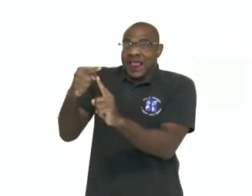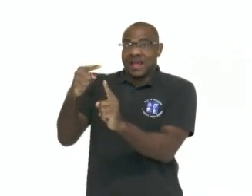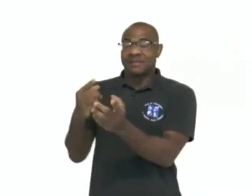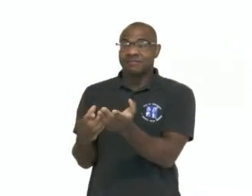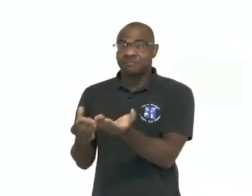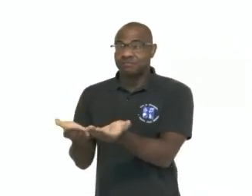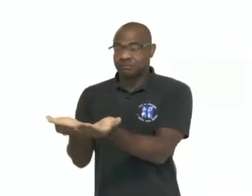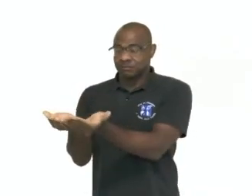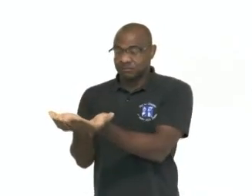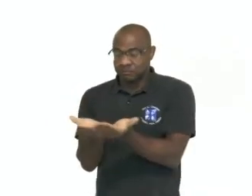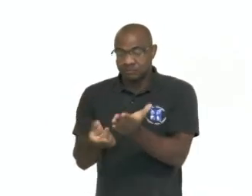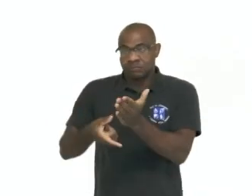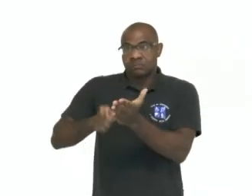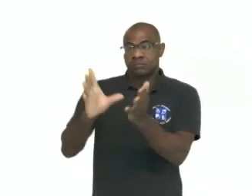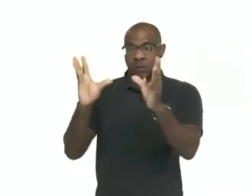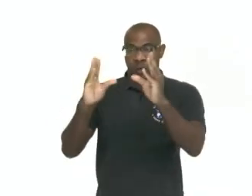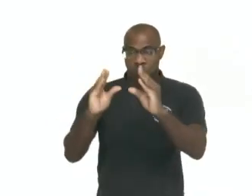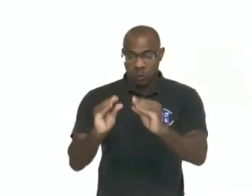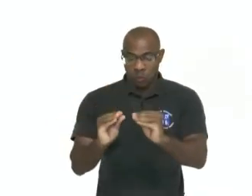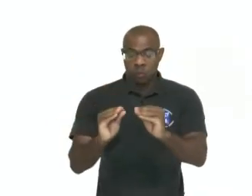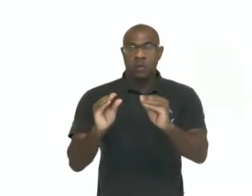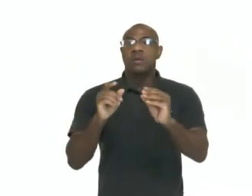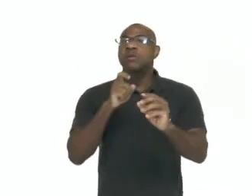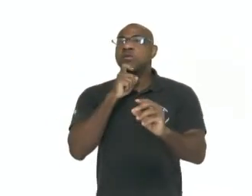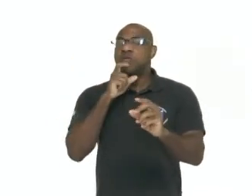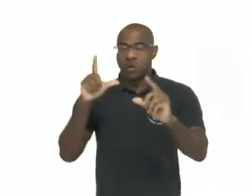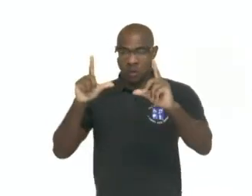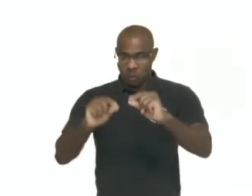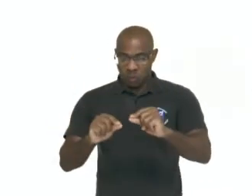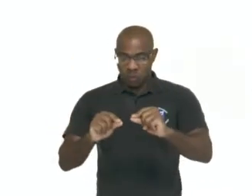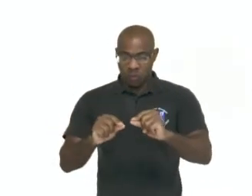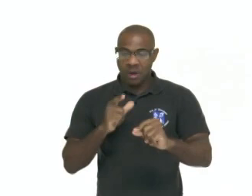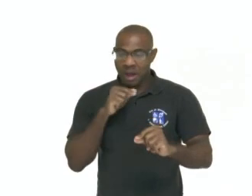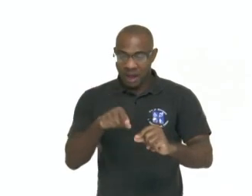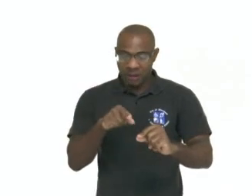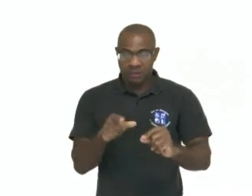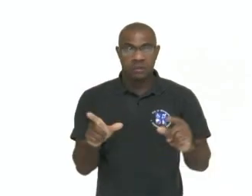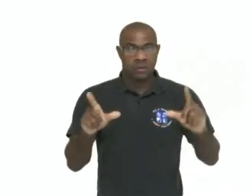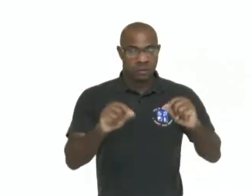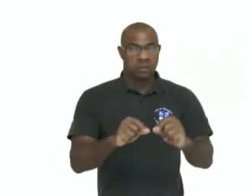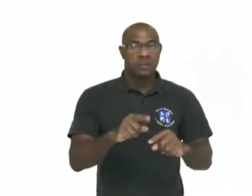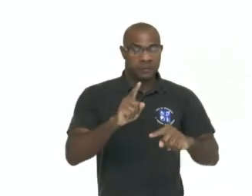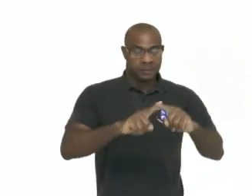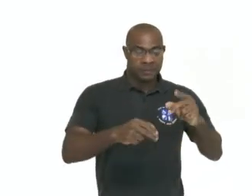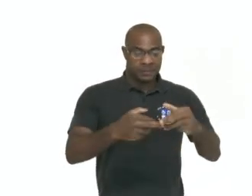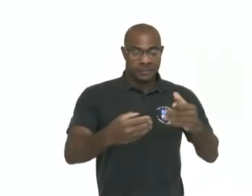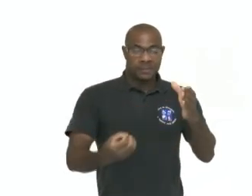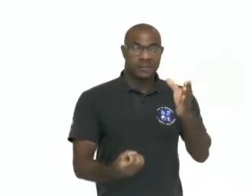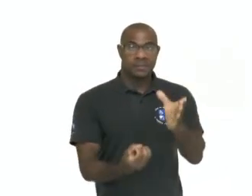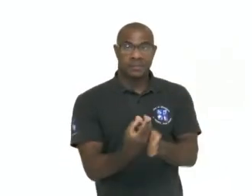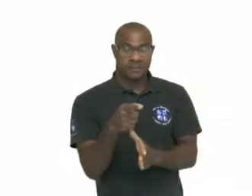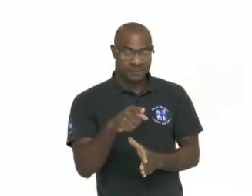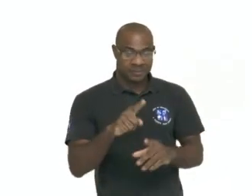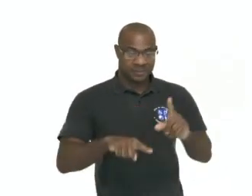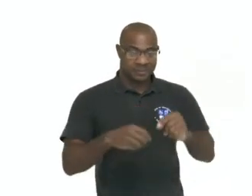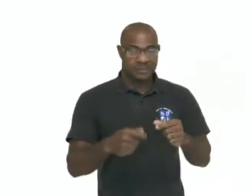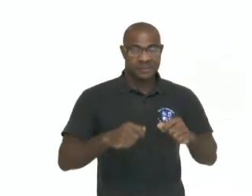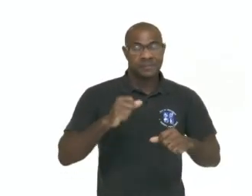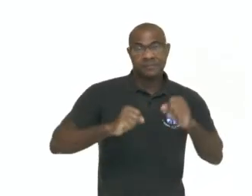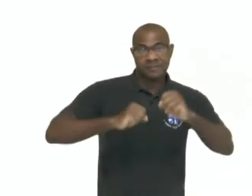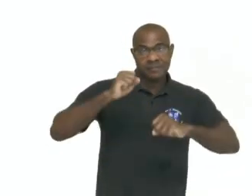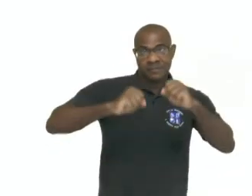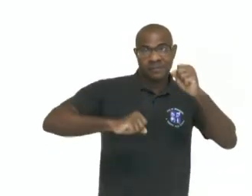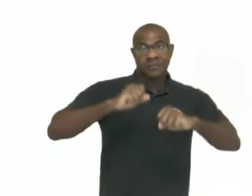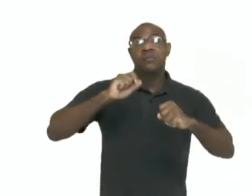subitamente resfriado por rajadas de ar. Assim é produzido o clinker, material básico necessário para a fabricação